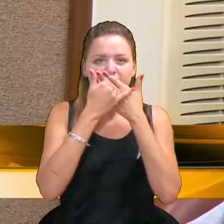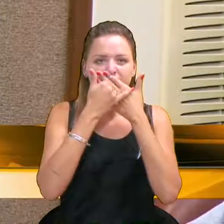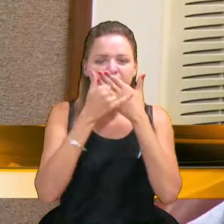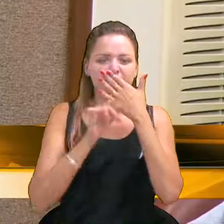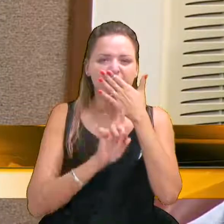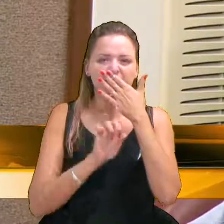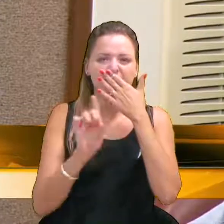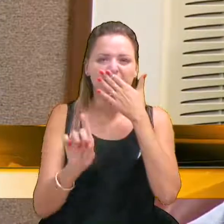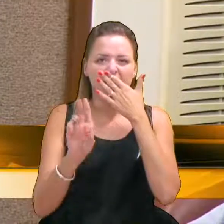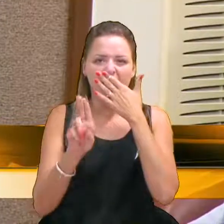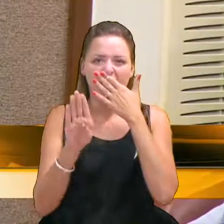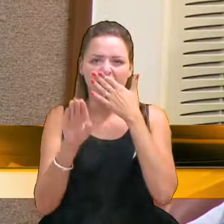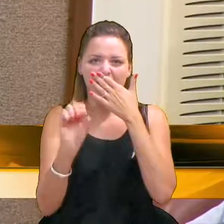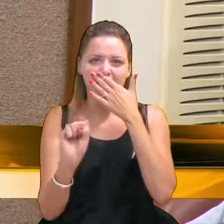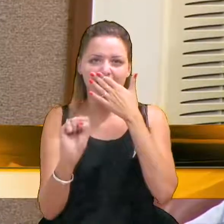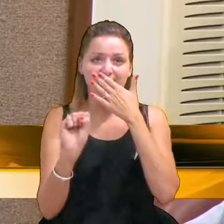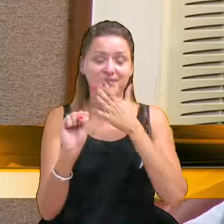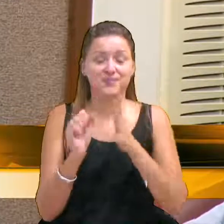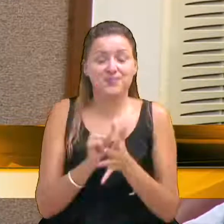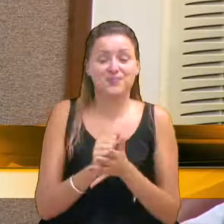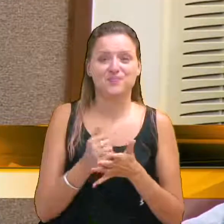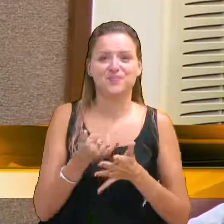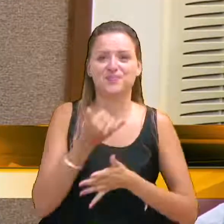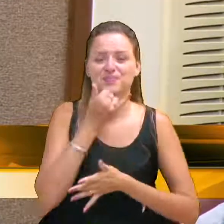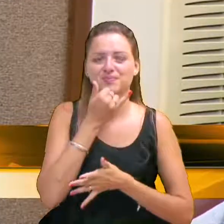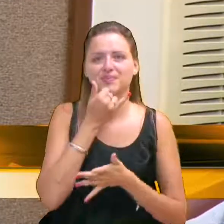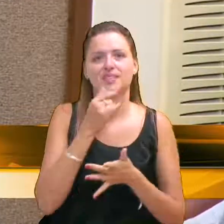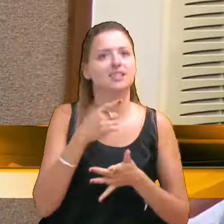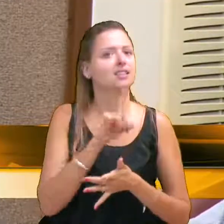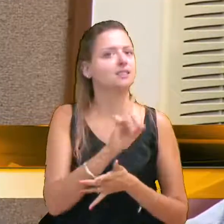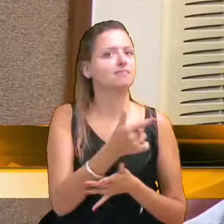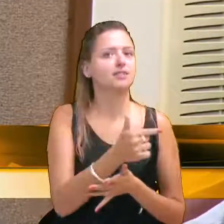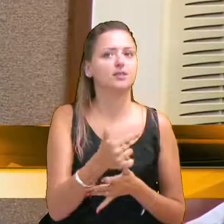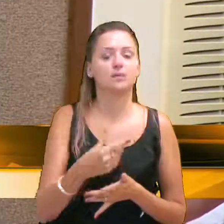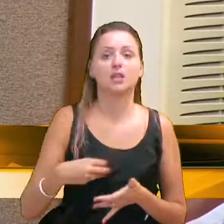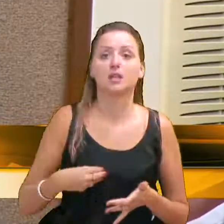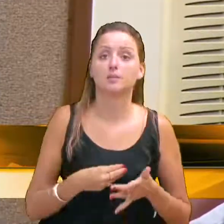têm encontrado a pessoa habilitada para